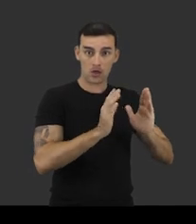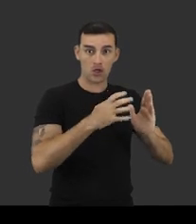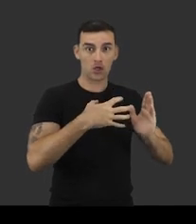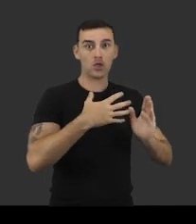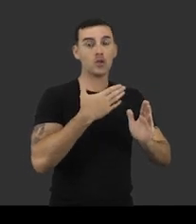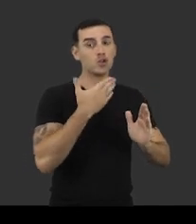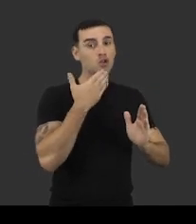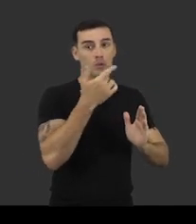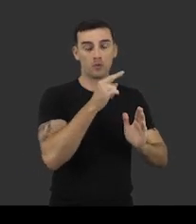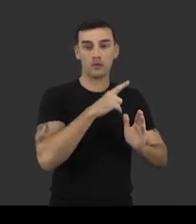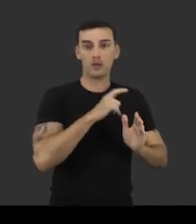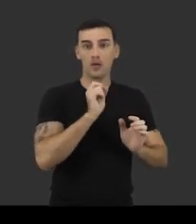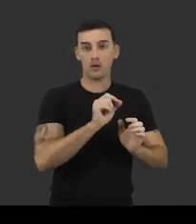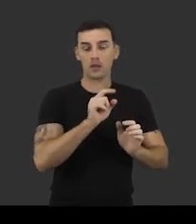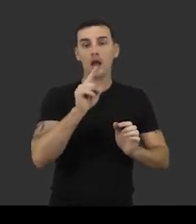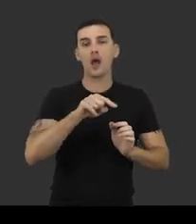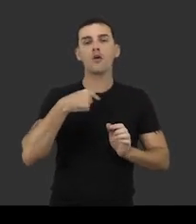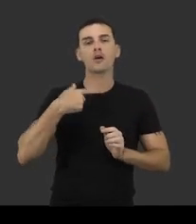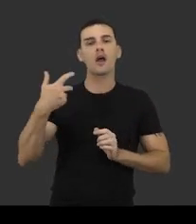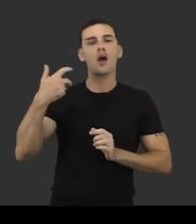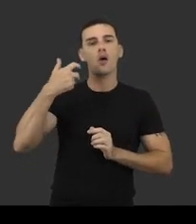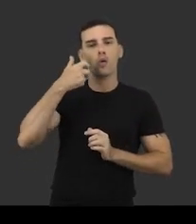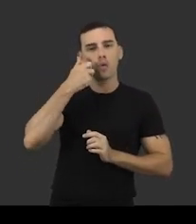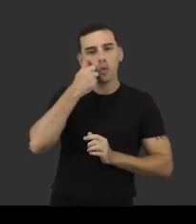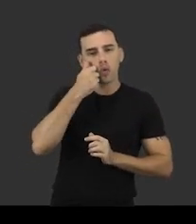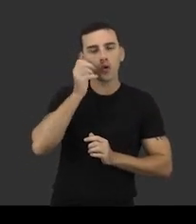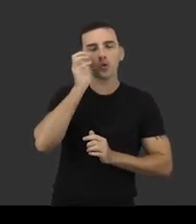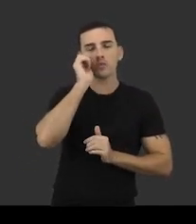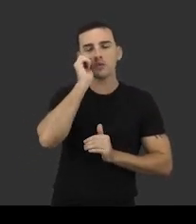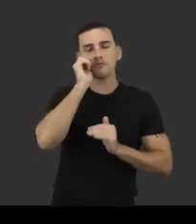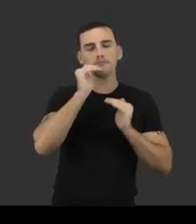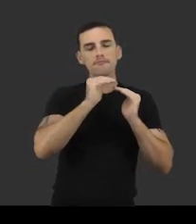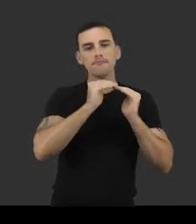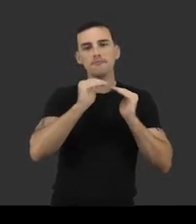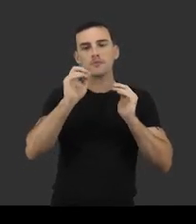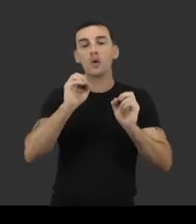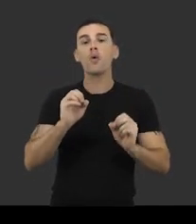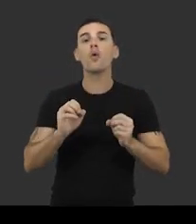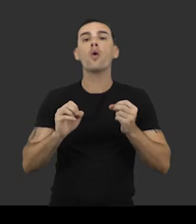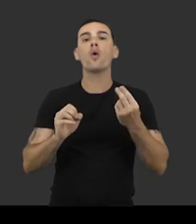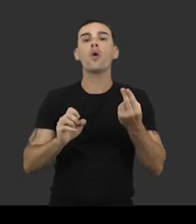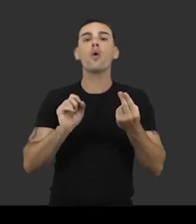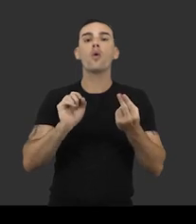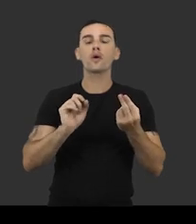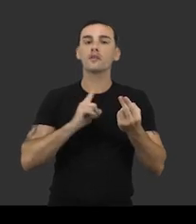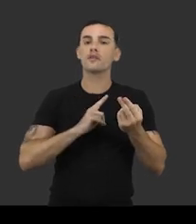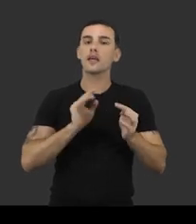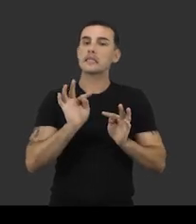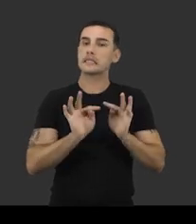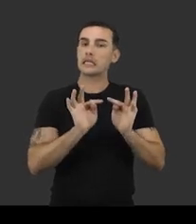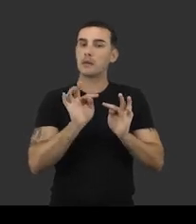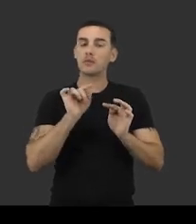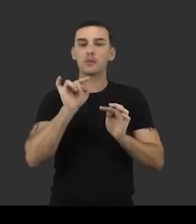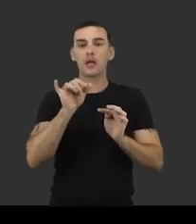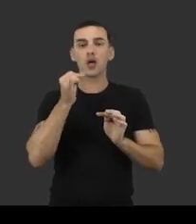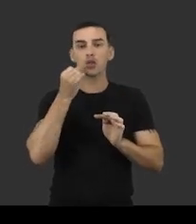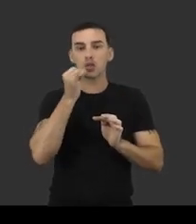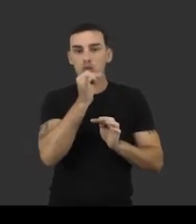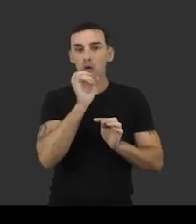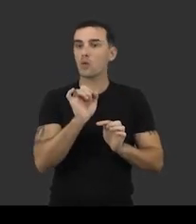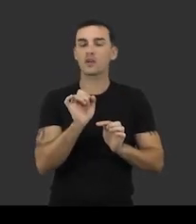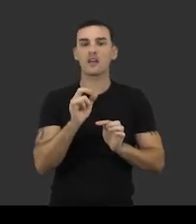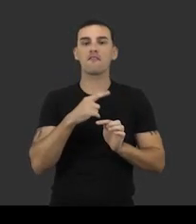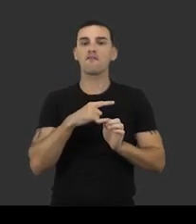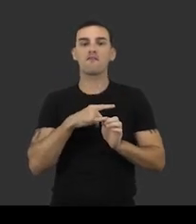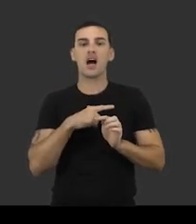vou encaminhar esse paciente para uma sedação, para uma anestesia geral, ou eu vou fazer esse tratamento odontológico contra a